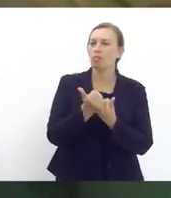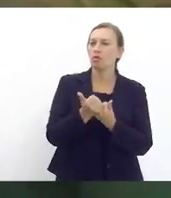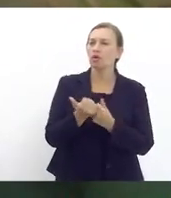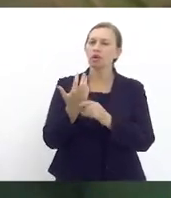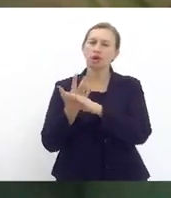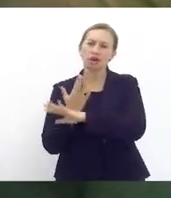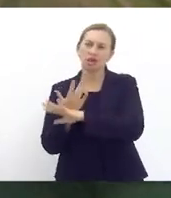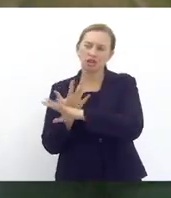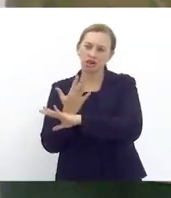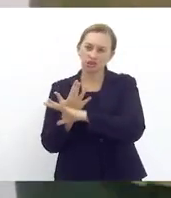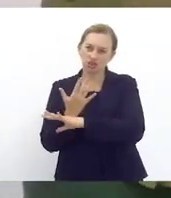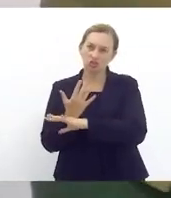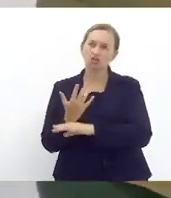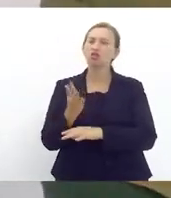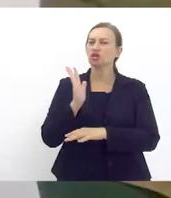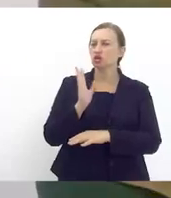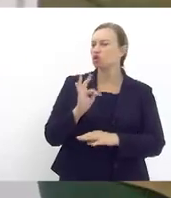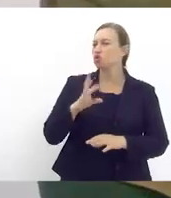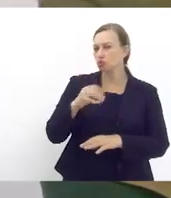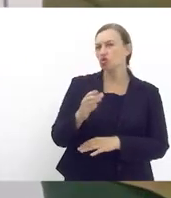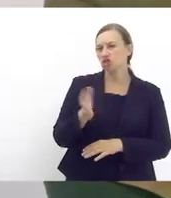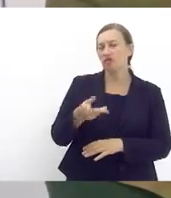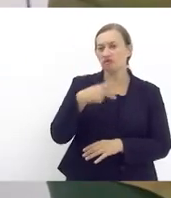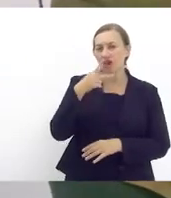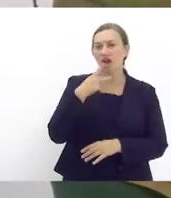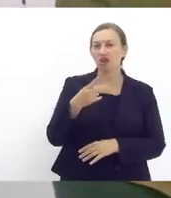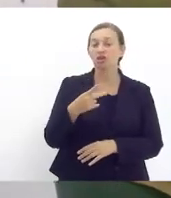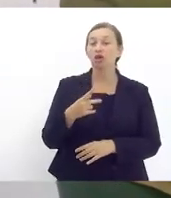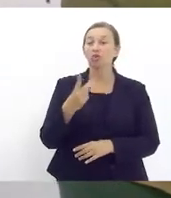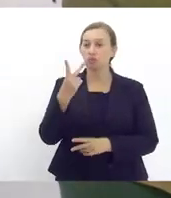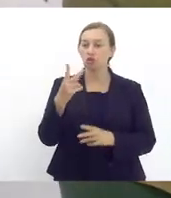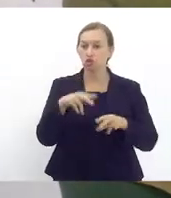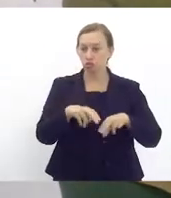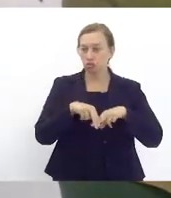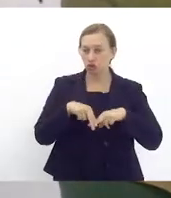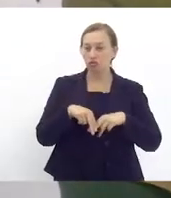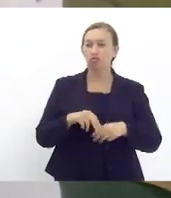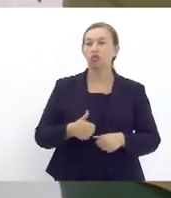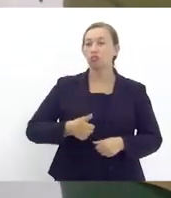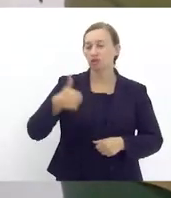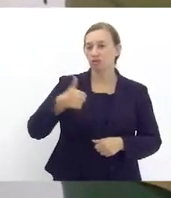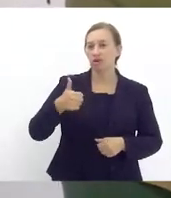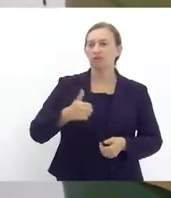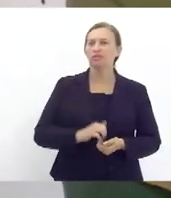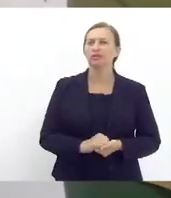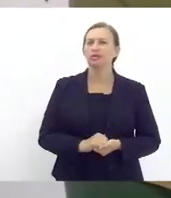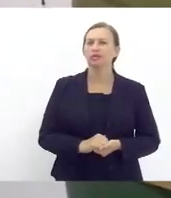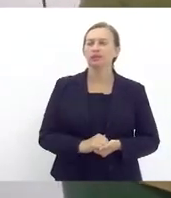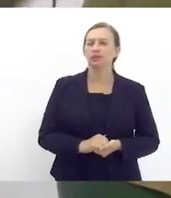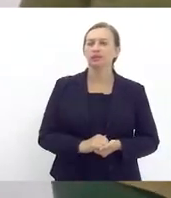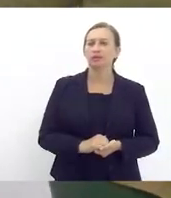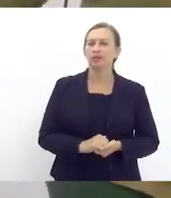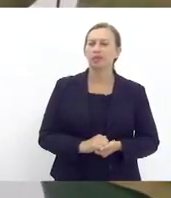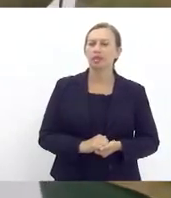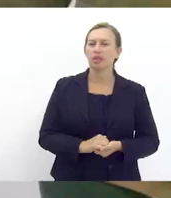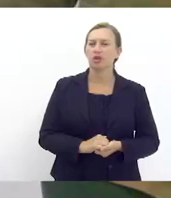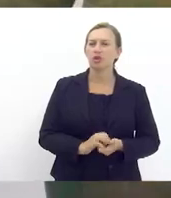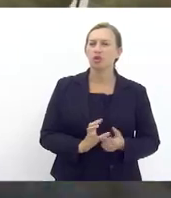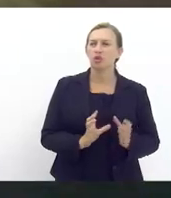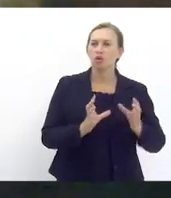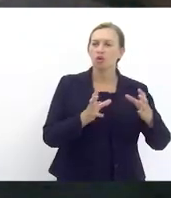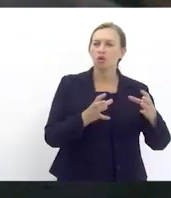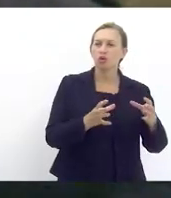dessa questão que já foi falado aqui eu estou aqui por dois motivos os pontos de